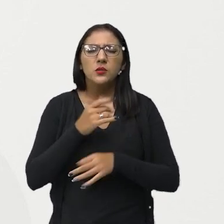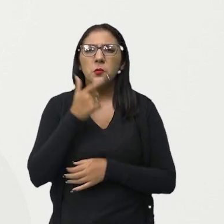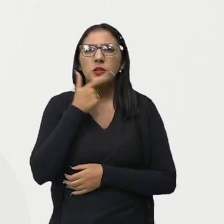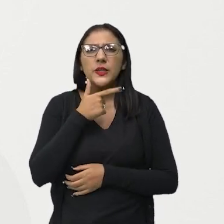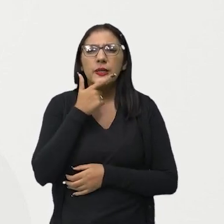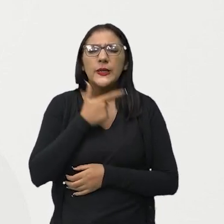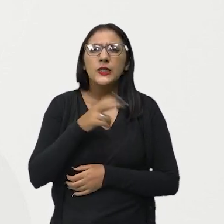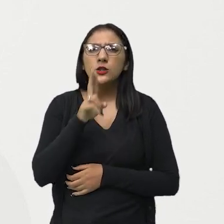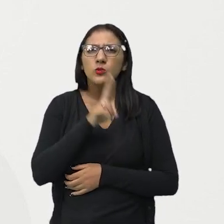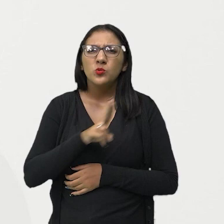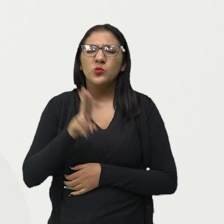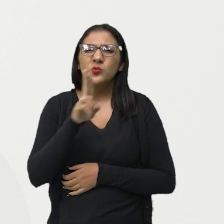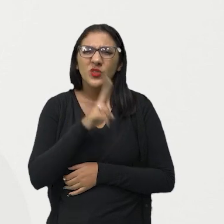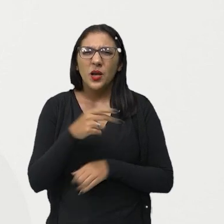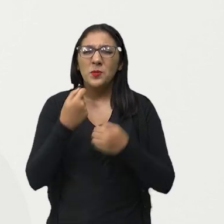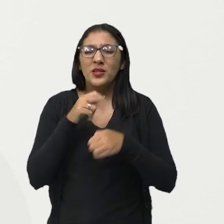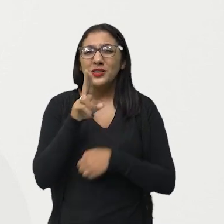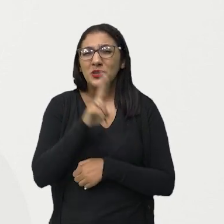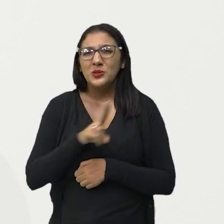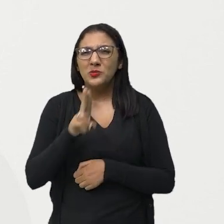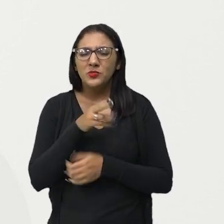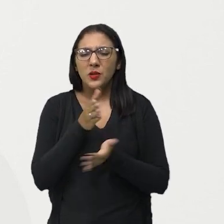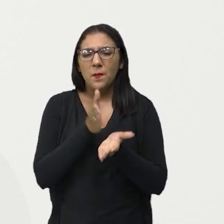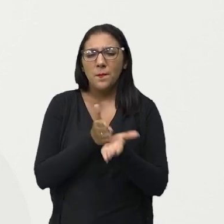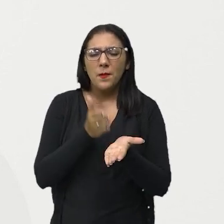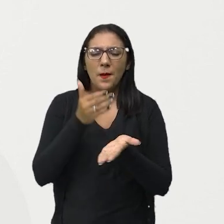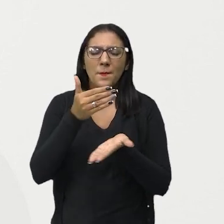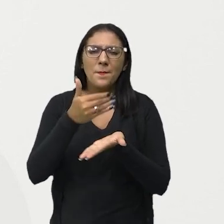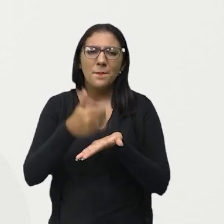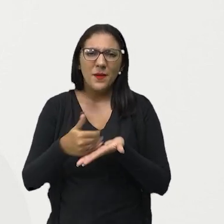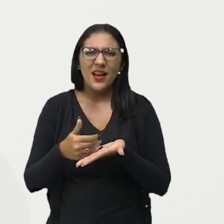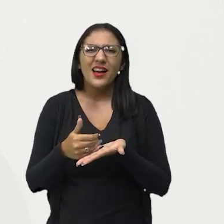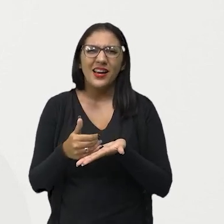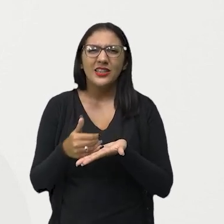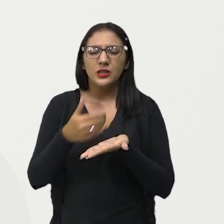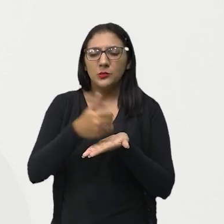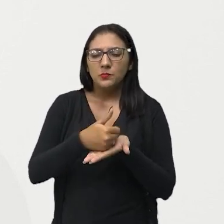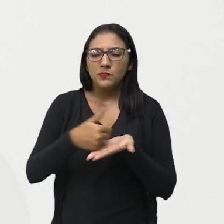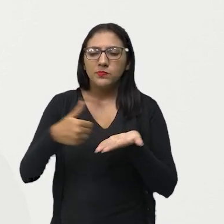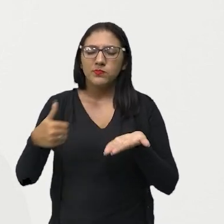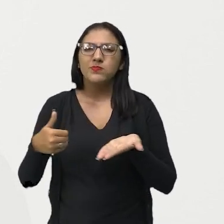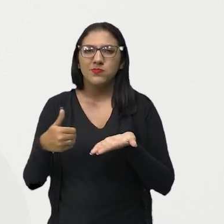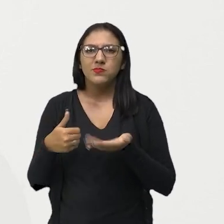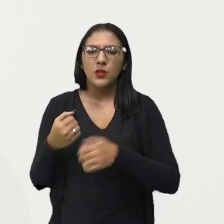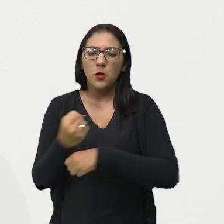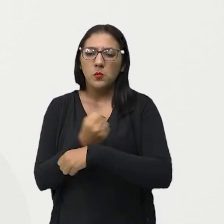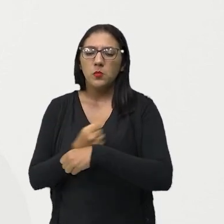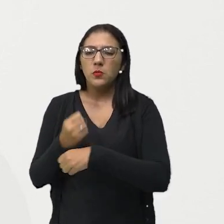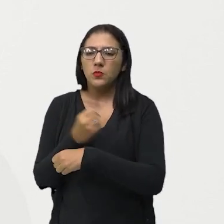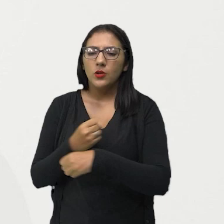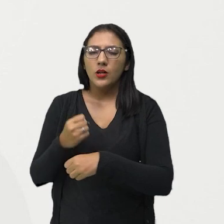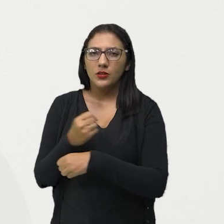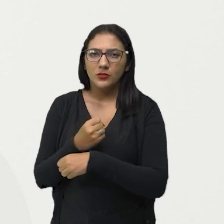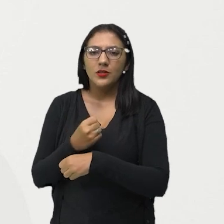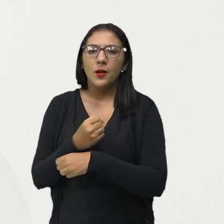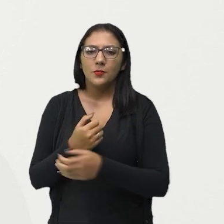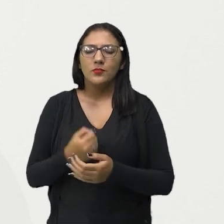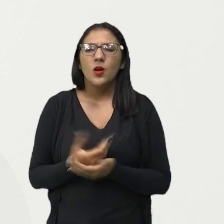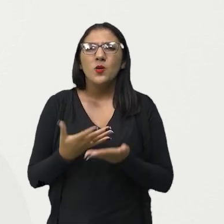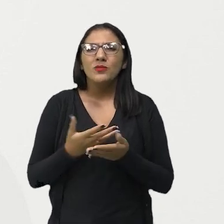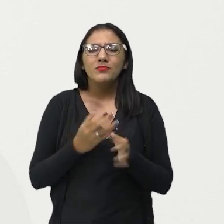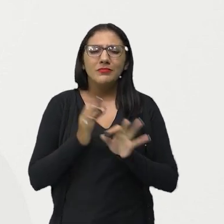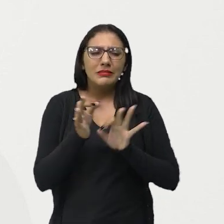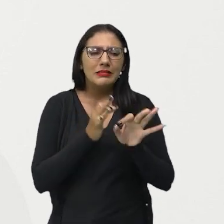e usei aproximadamente 1/6 do queijo para fazer uma torta. Qual fração do